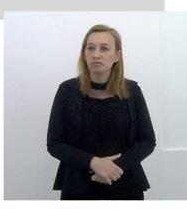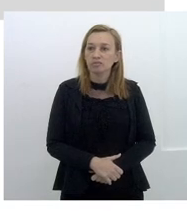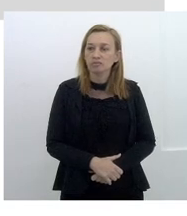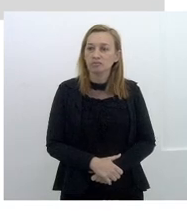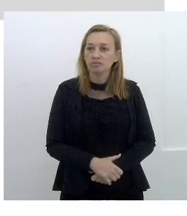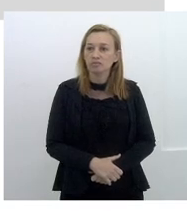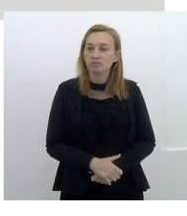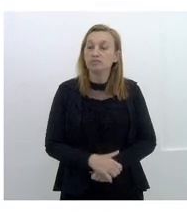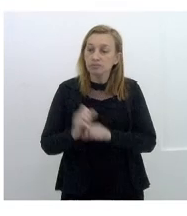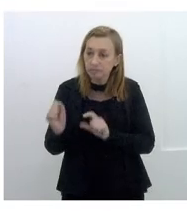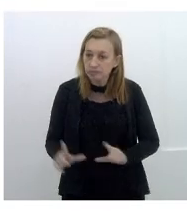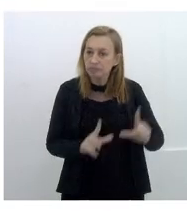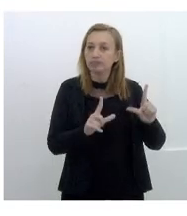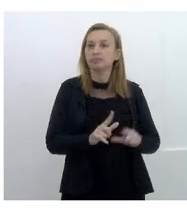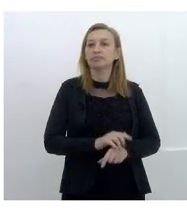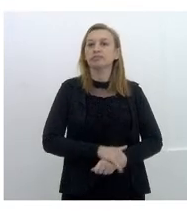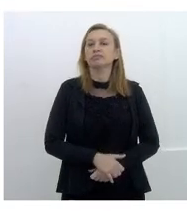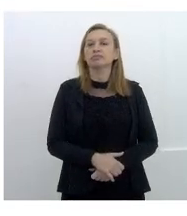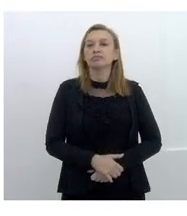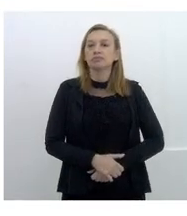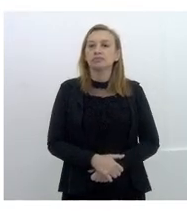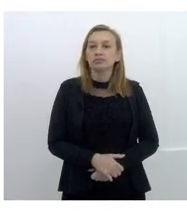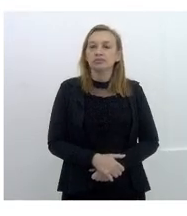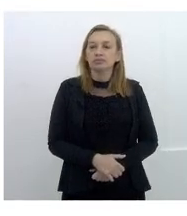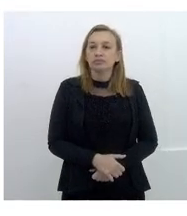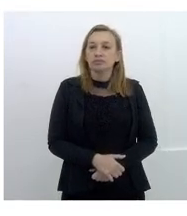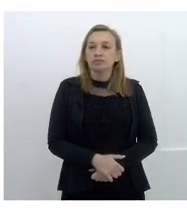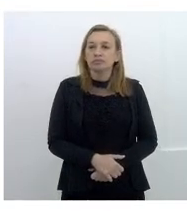é mais um corrente leza